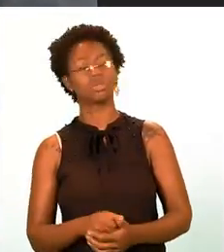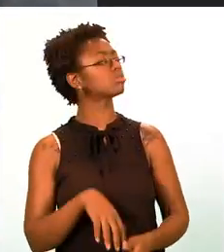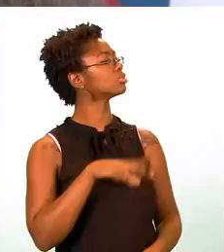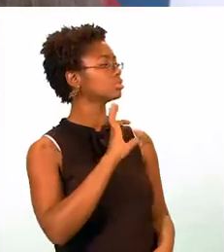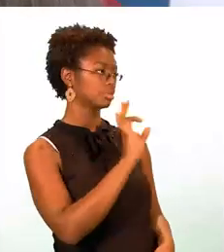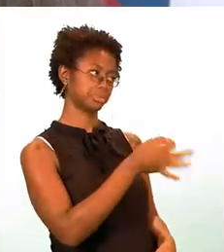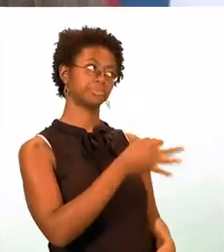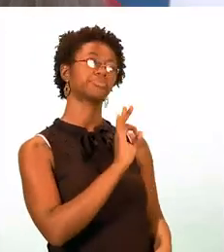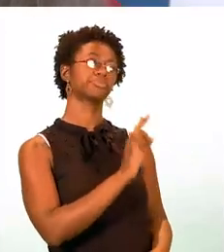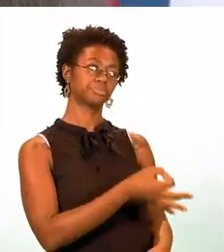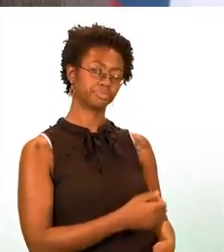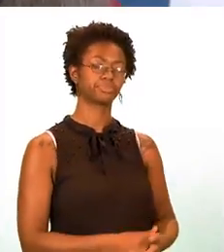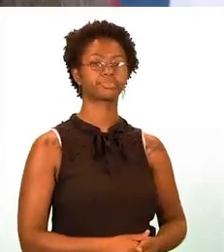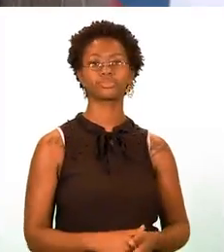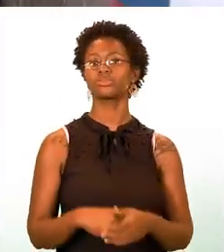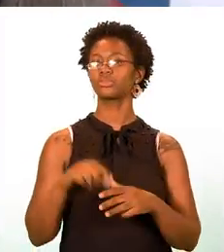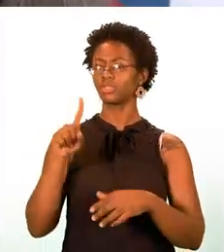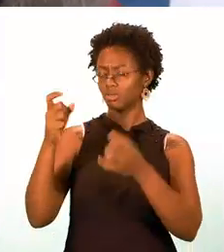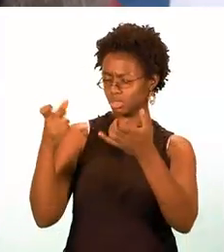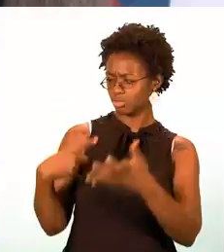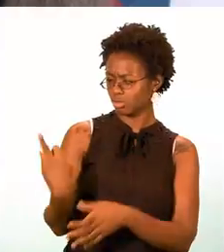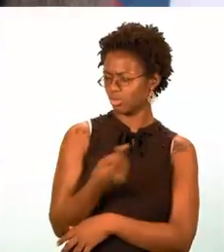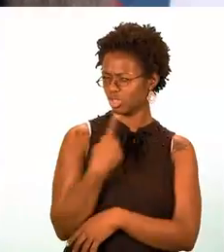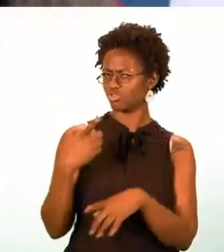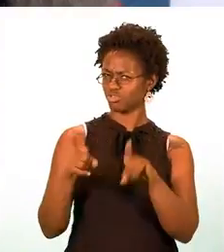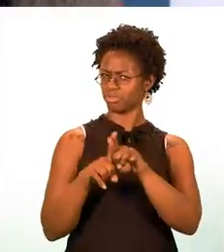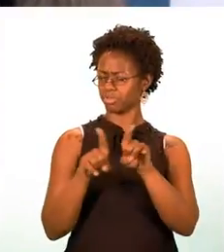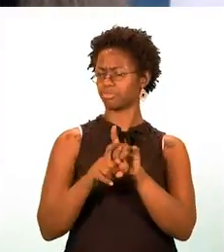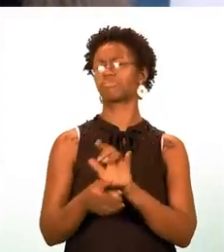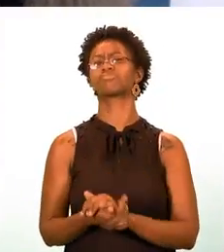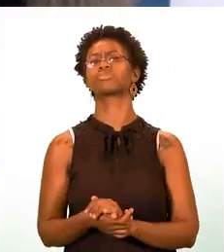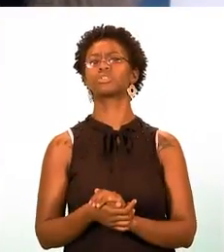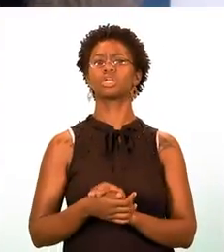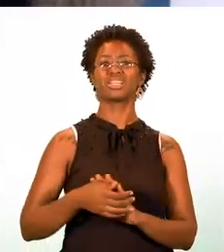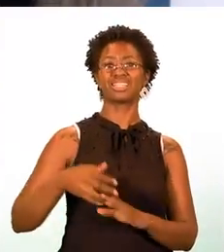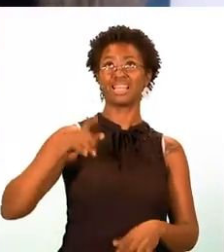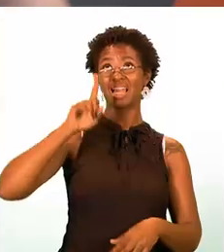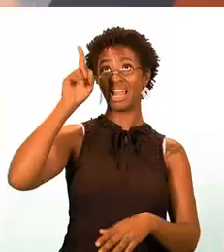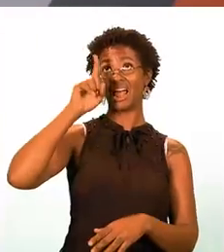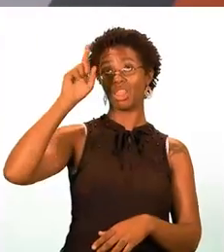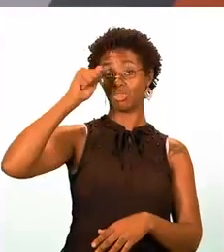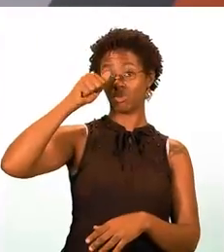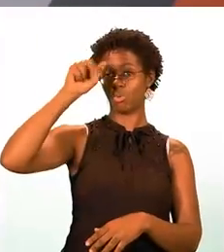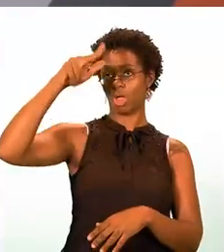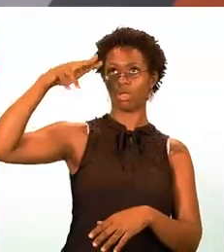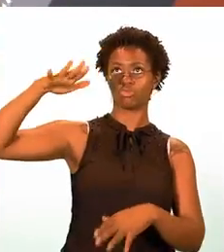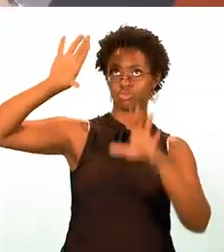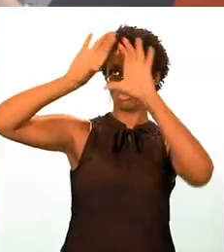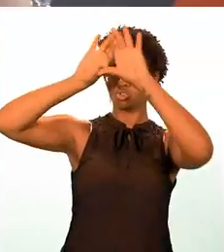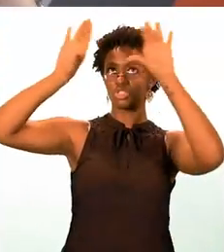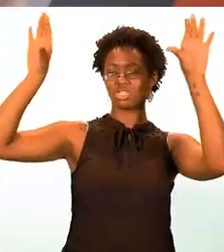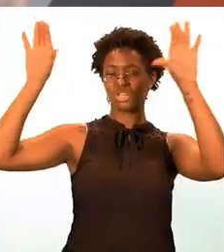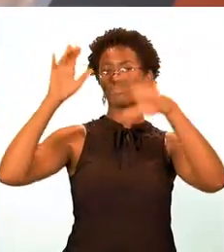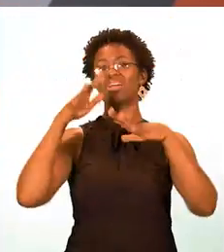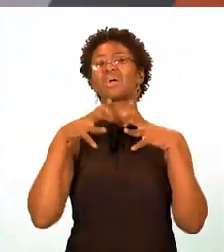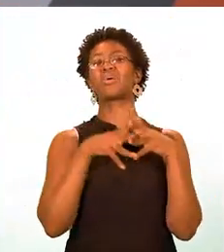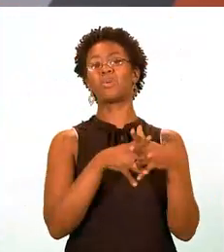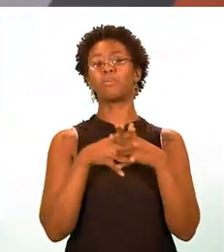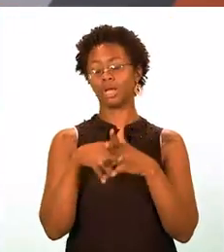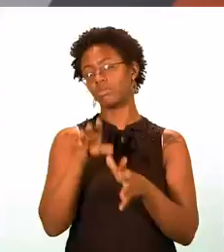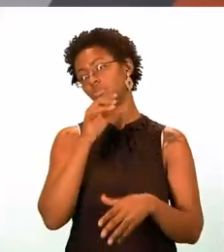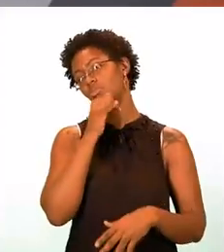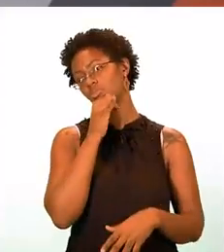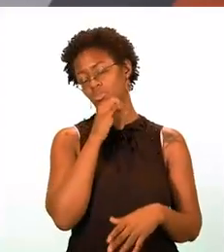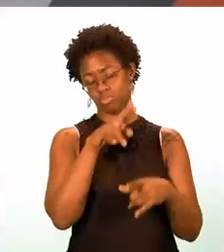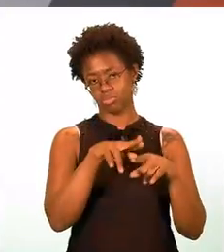coisa, você disse para a gente, antes de começar o programa, que o espaço aéreo fica inviabilizado porque ali dentro, com